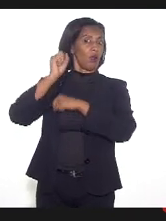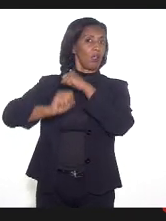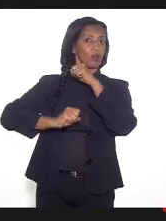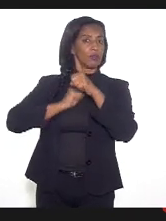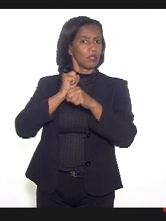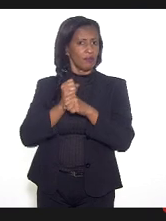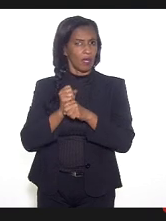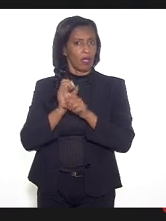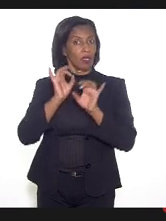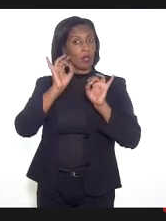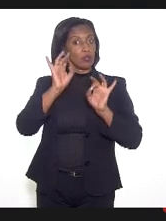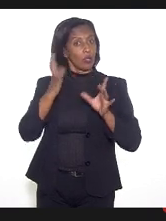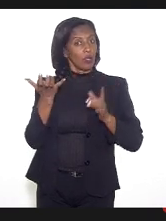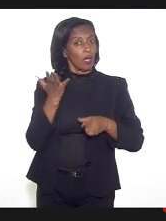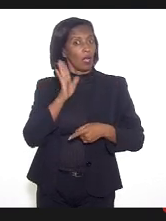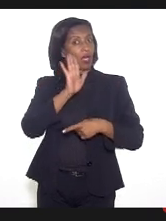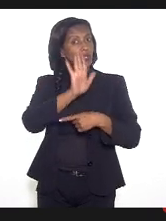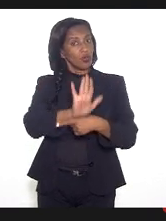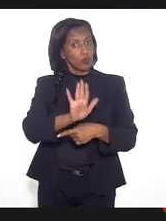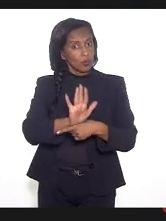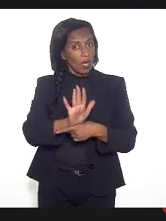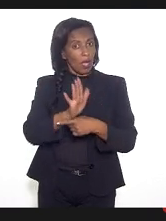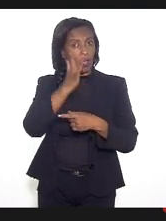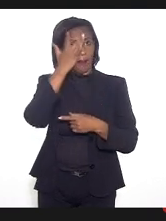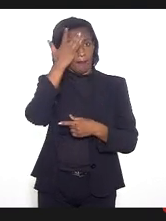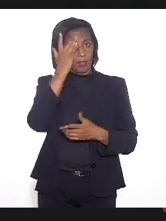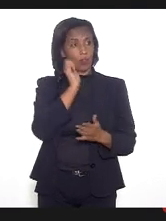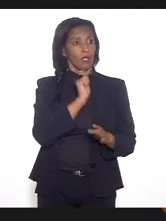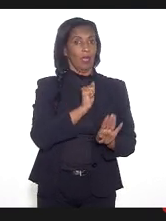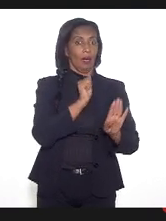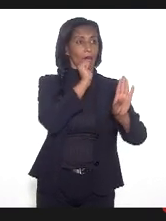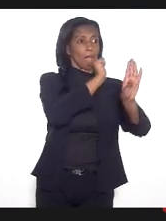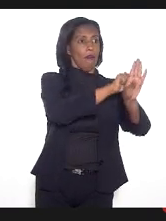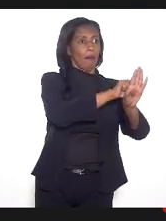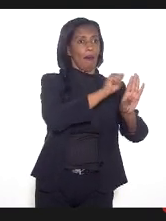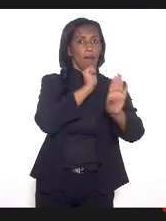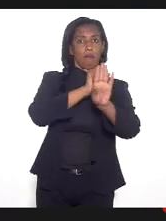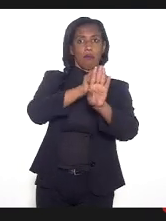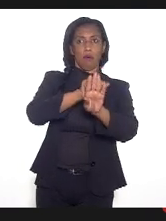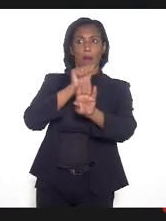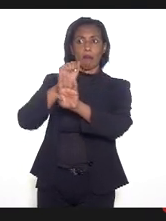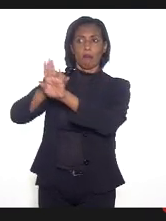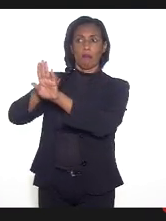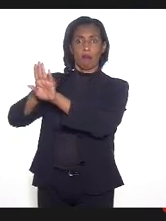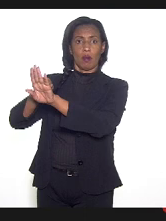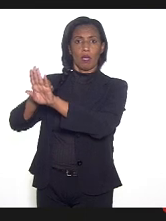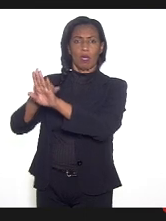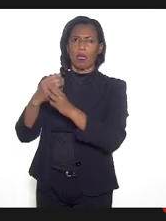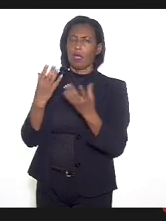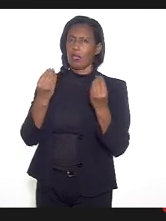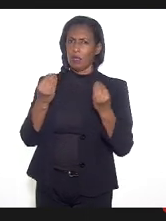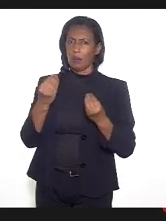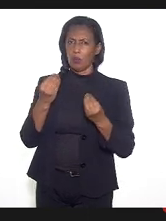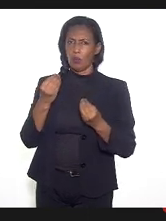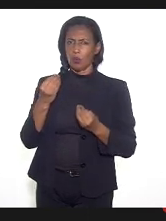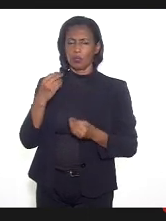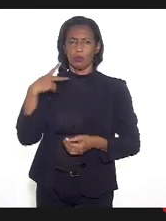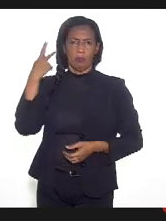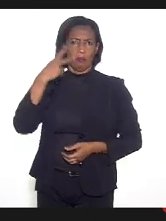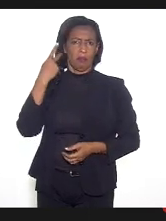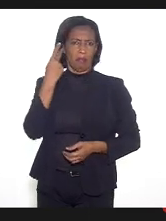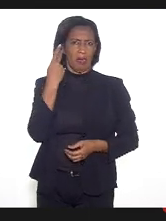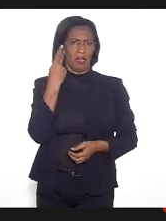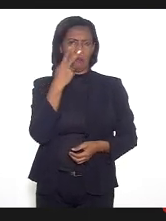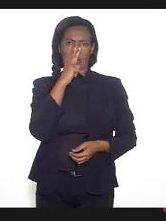quero ajudar essas pessoas que estão batendo de porta em porta e muitos parlamentares estão virando as costas para